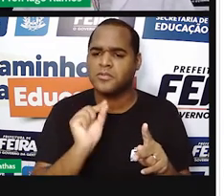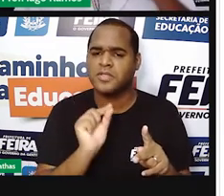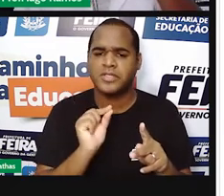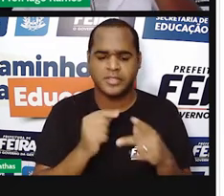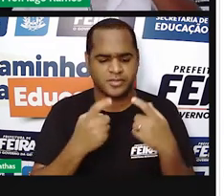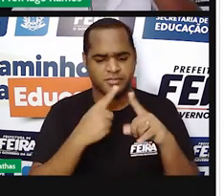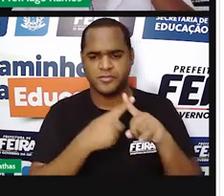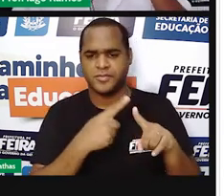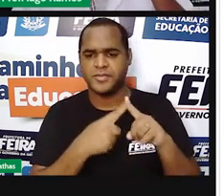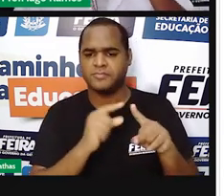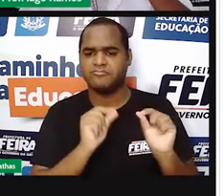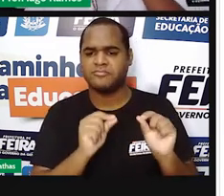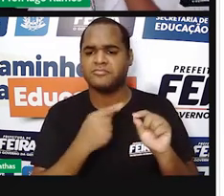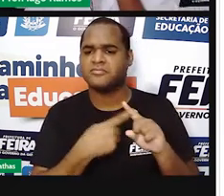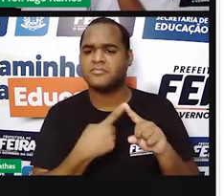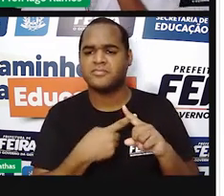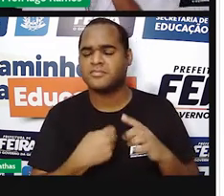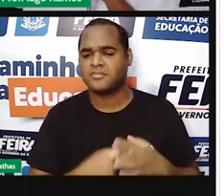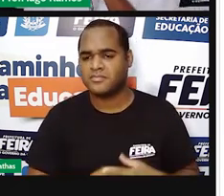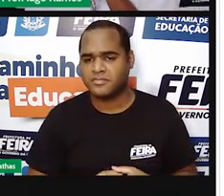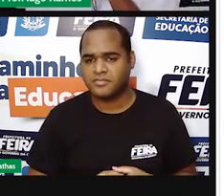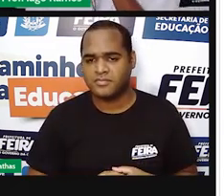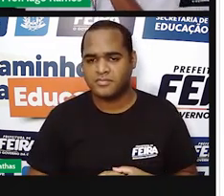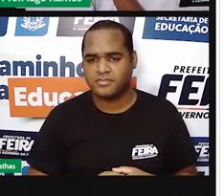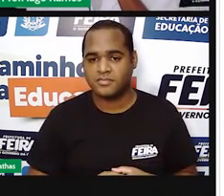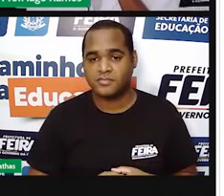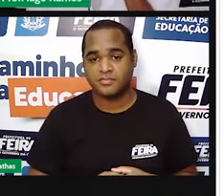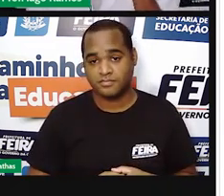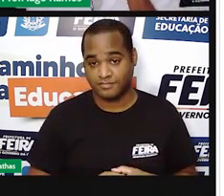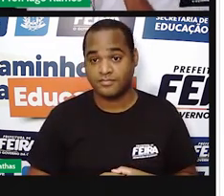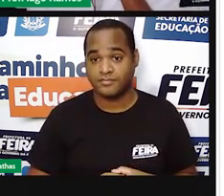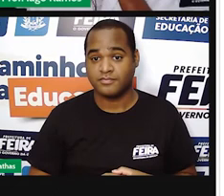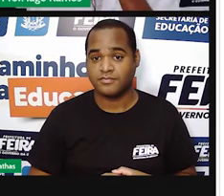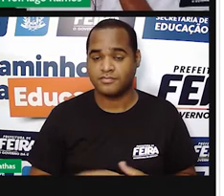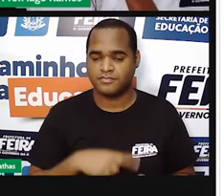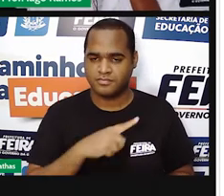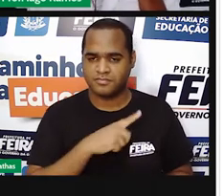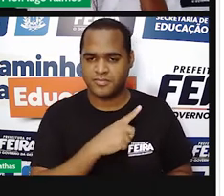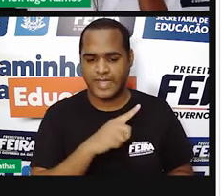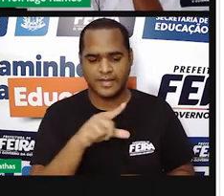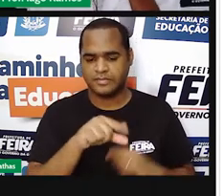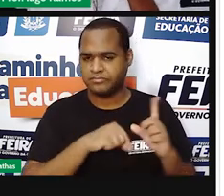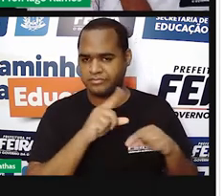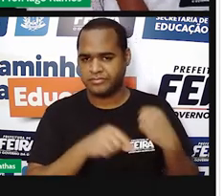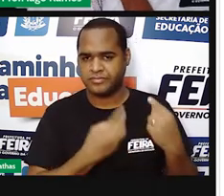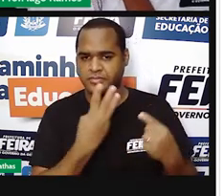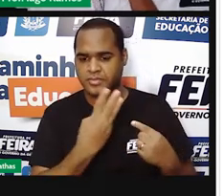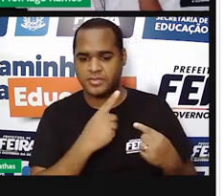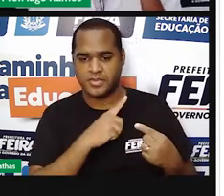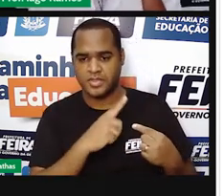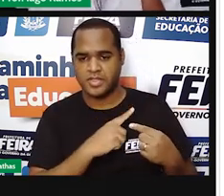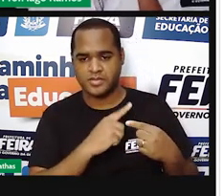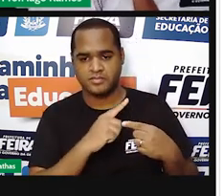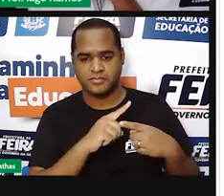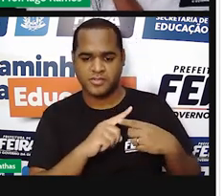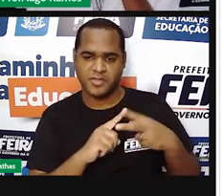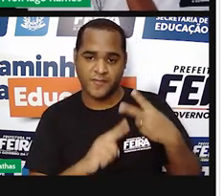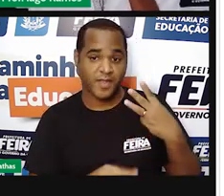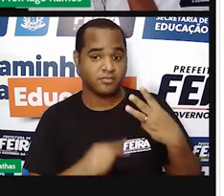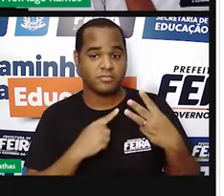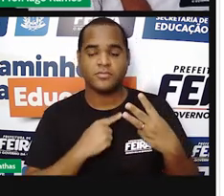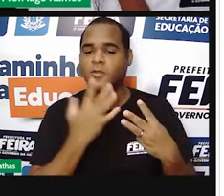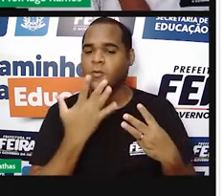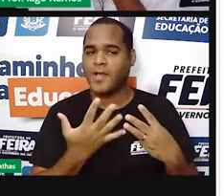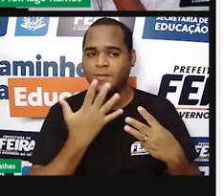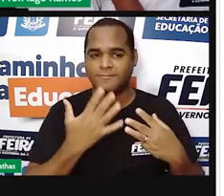multiplicar acompanhe comigo e se você Digamos que você tem três opções de calças de